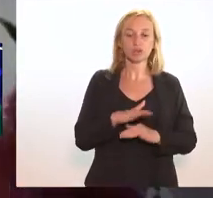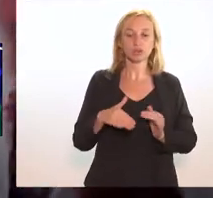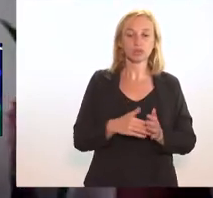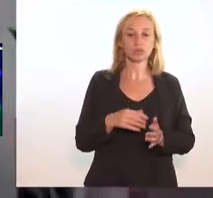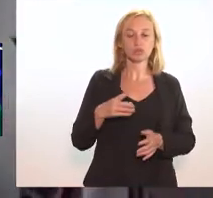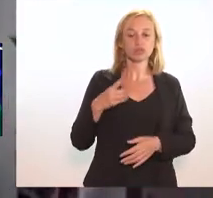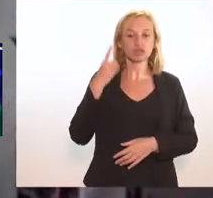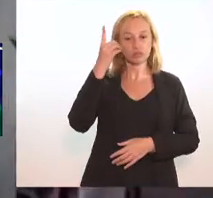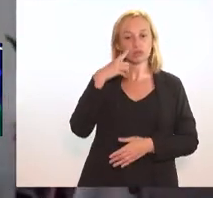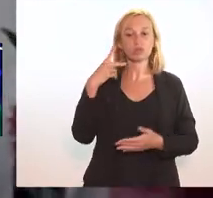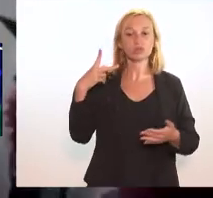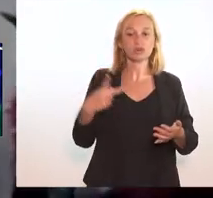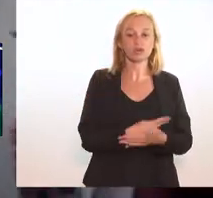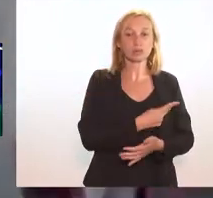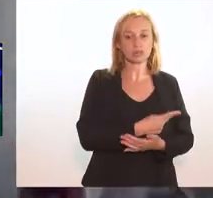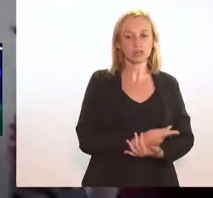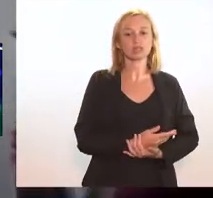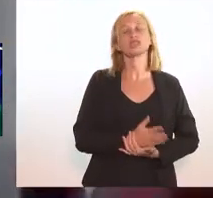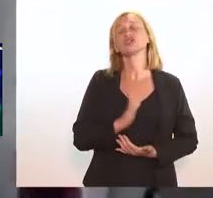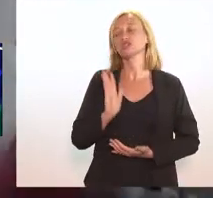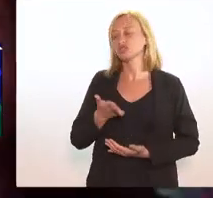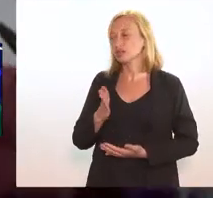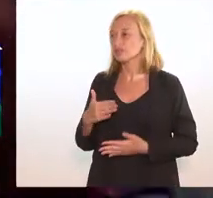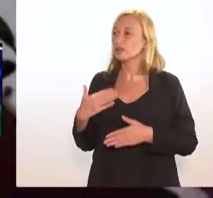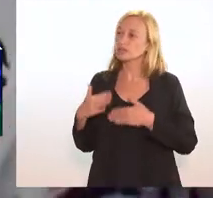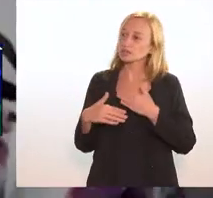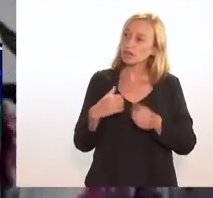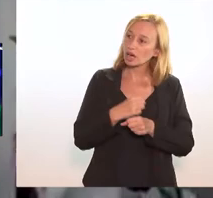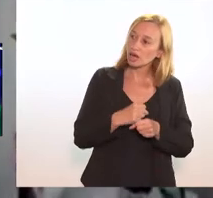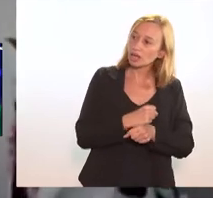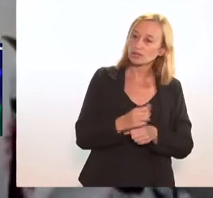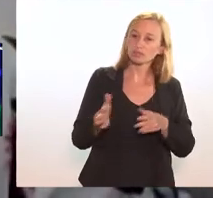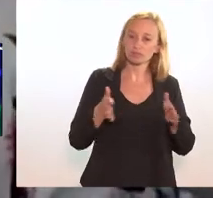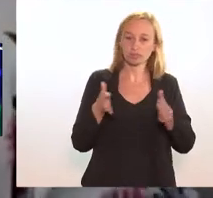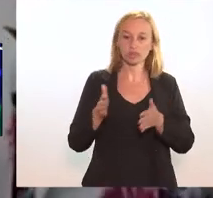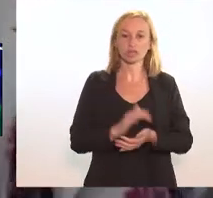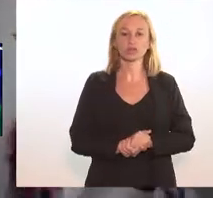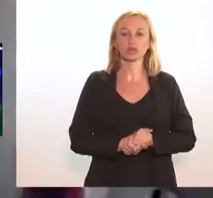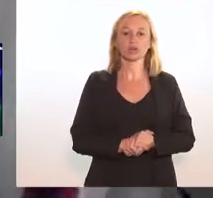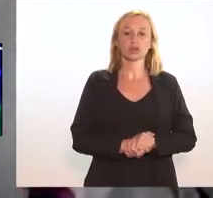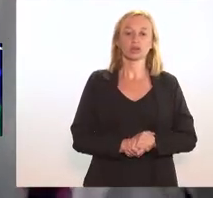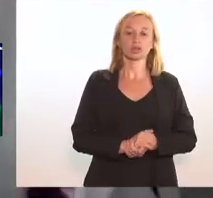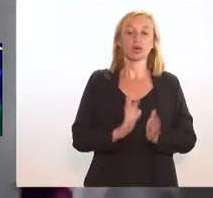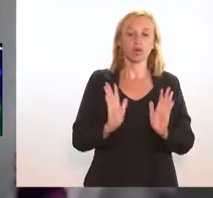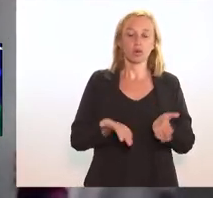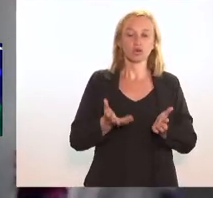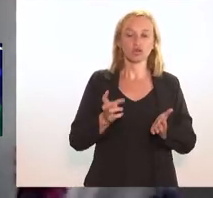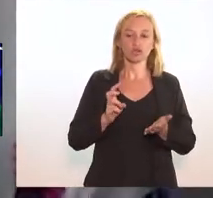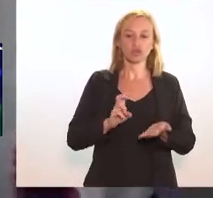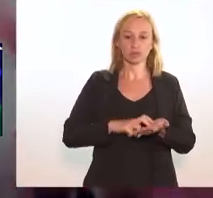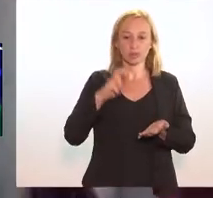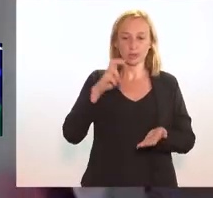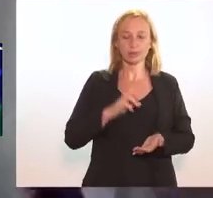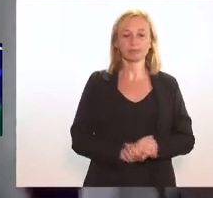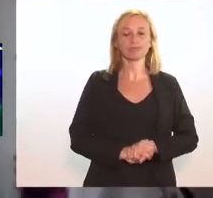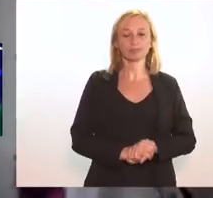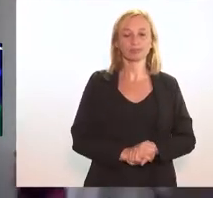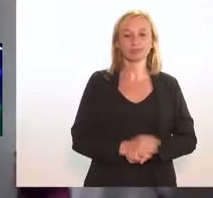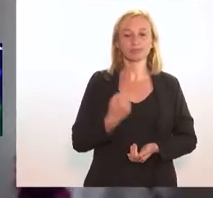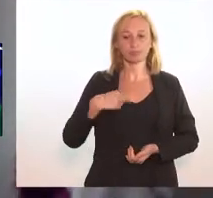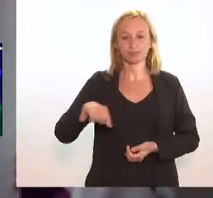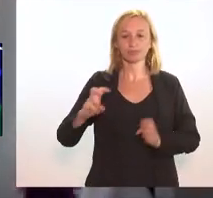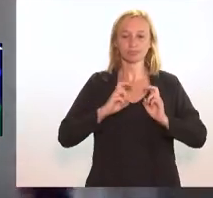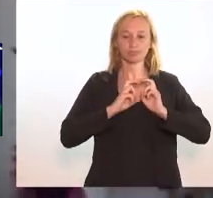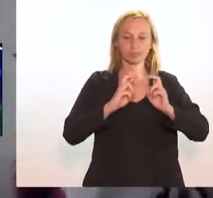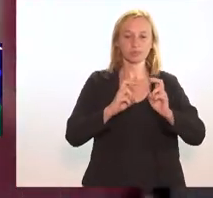o que vem acontecendo, e já estou colocando isso há bastante tempo, em relação à supervia. Hoje de manhã cedo, eu fui à estação de